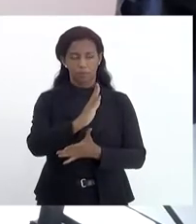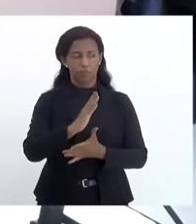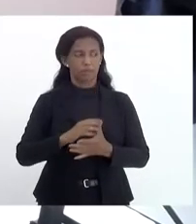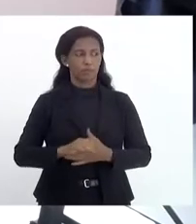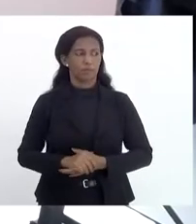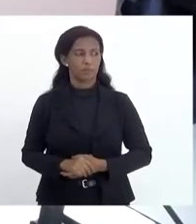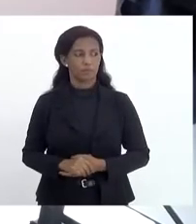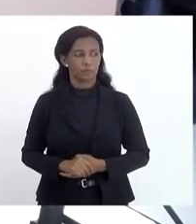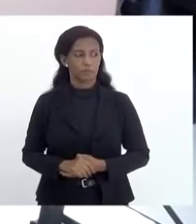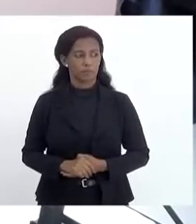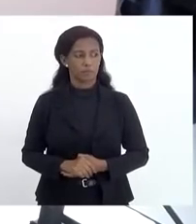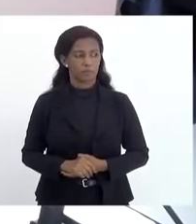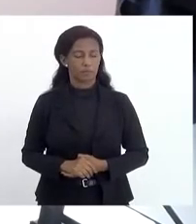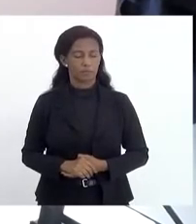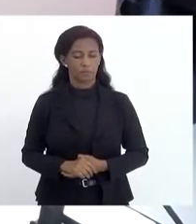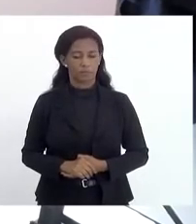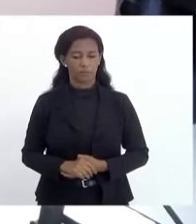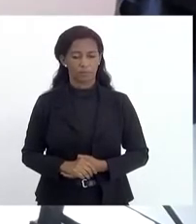aprovado.